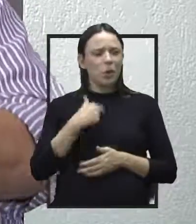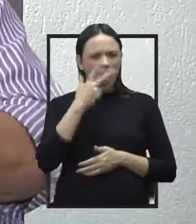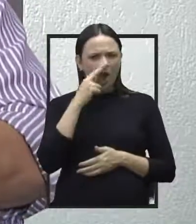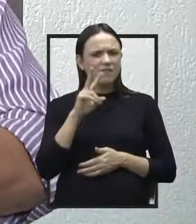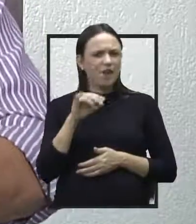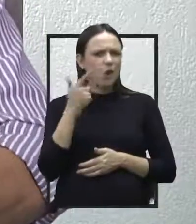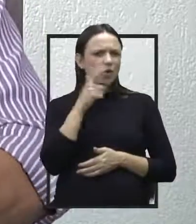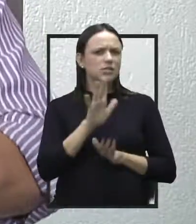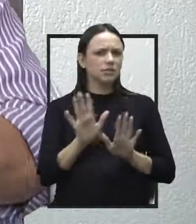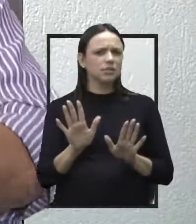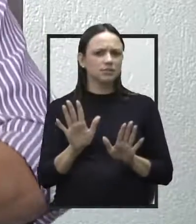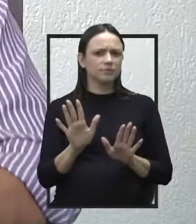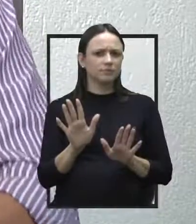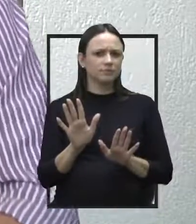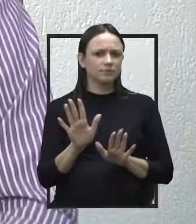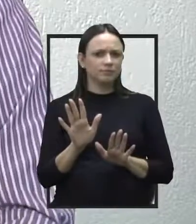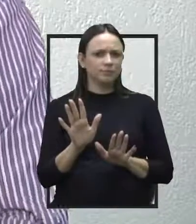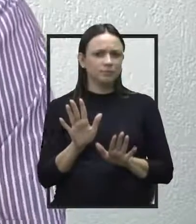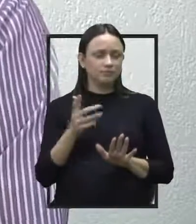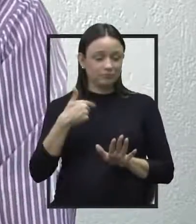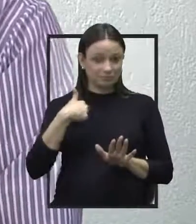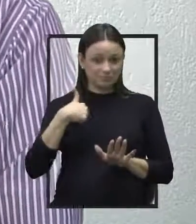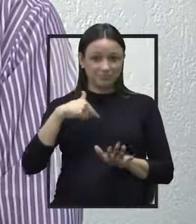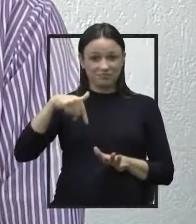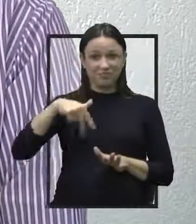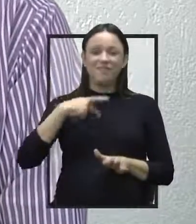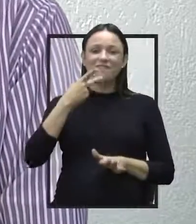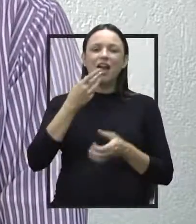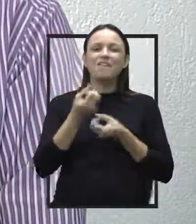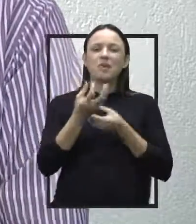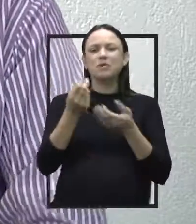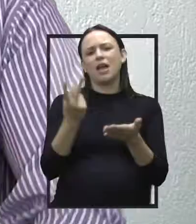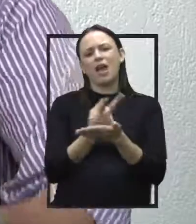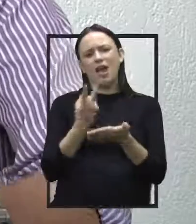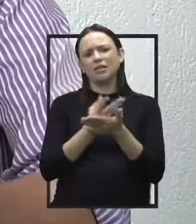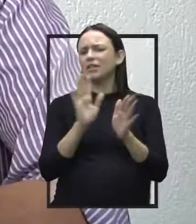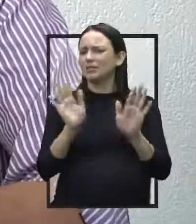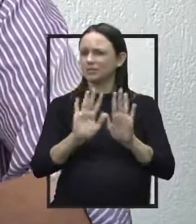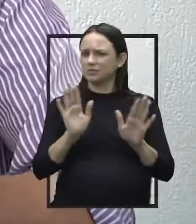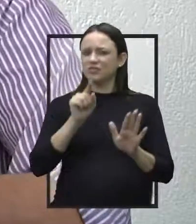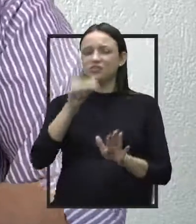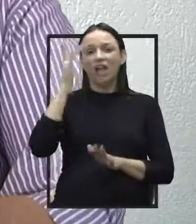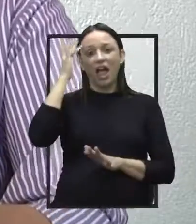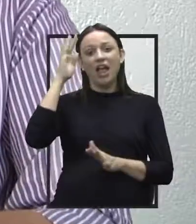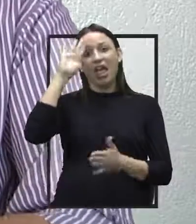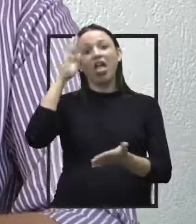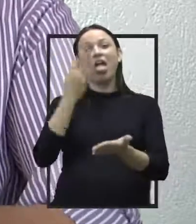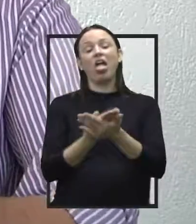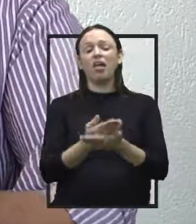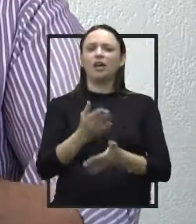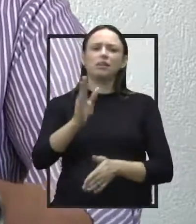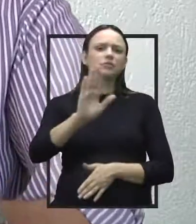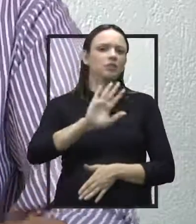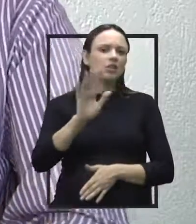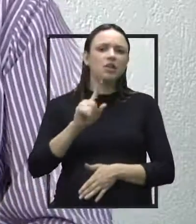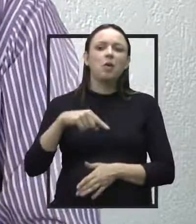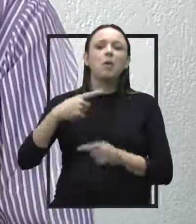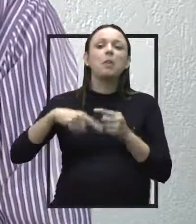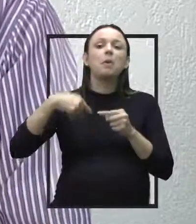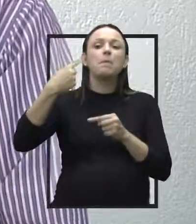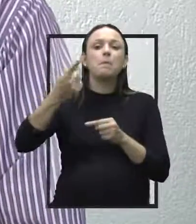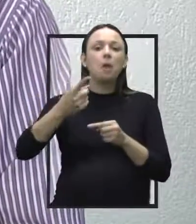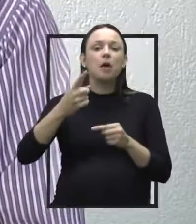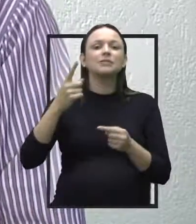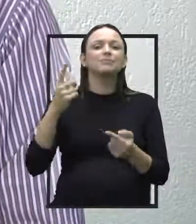saia. Então não adianta eu vir aqui e passar uma informação errada para vocês e vocês acharem que acreditar em mim, que depois lá na frente vai